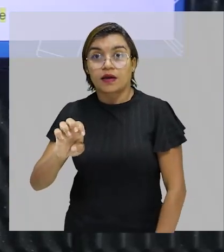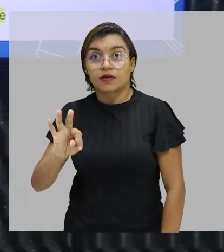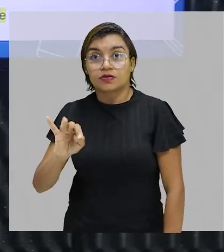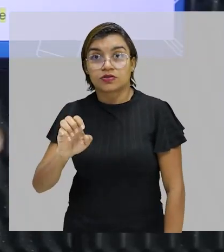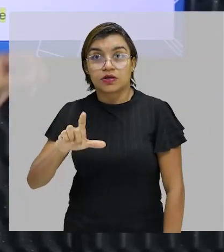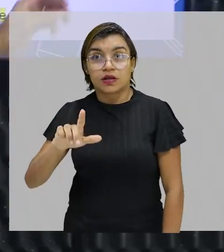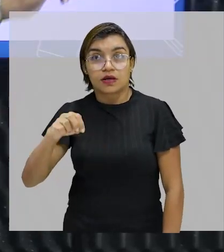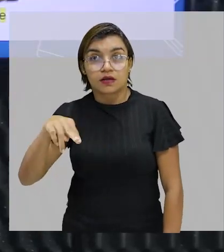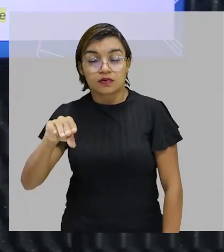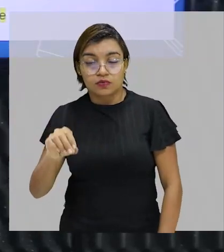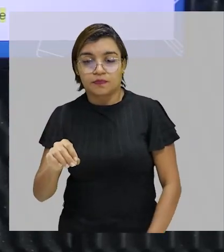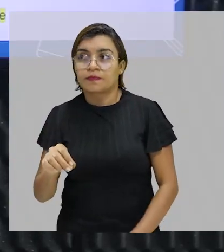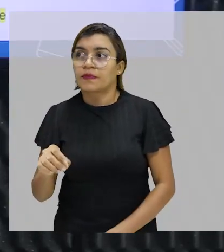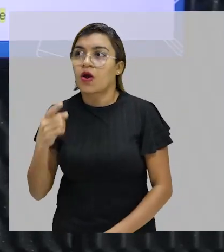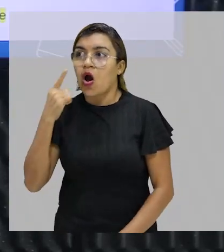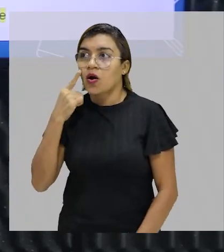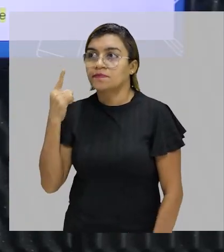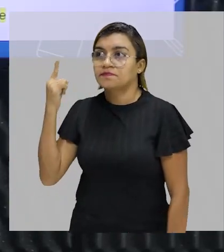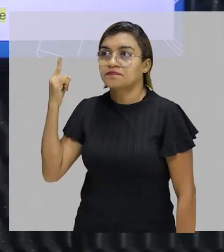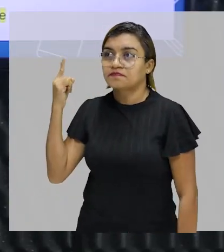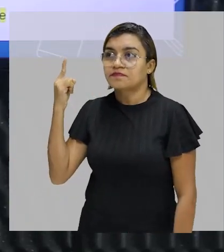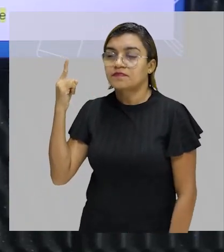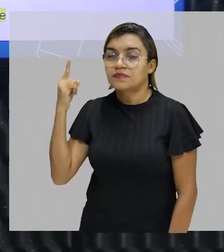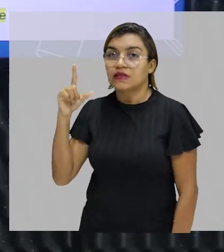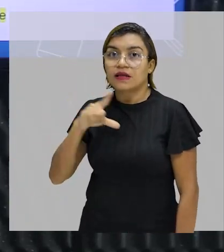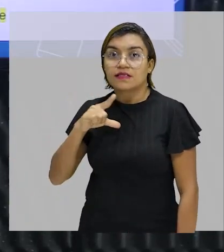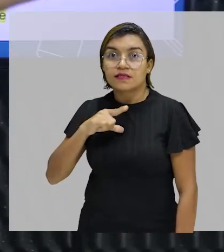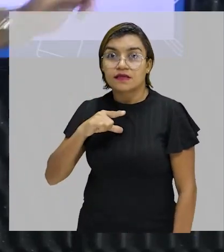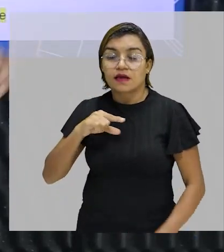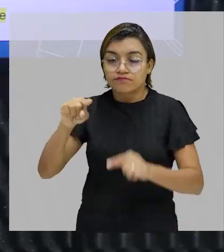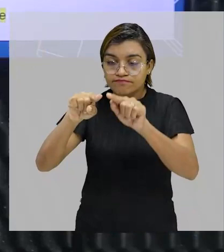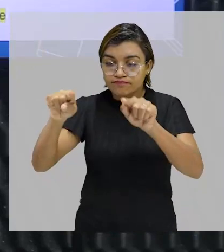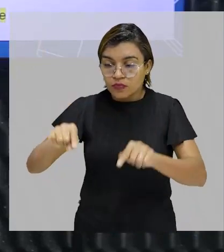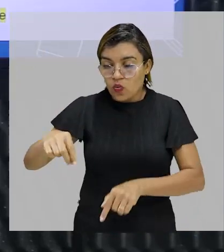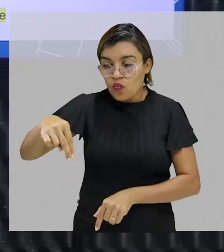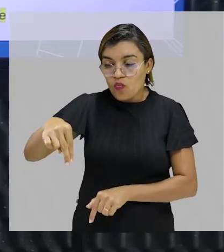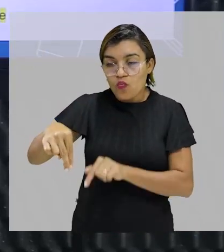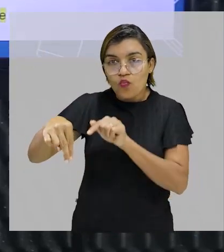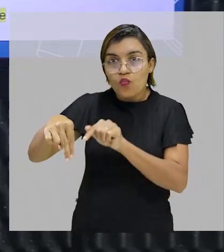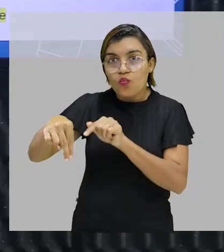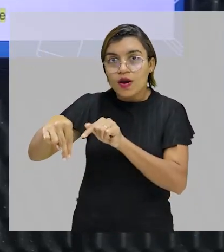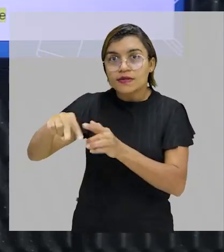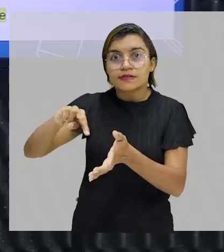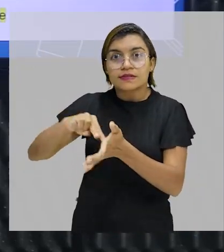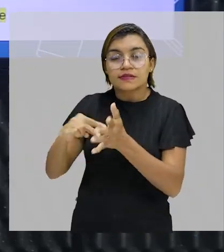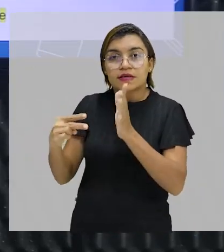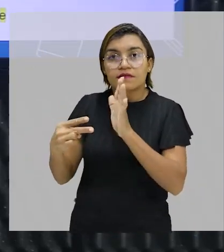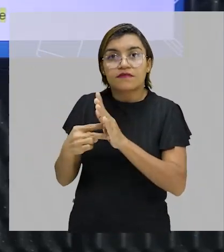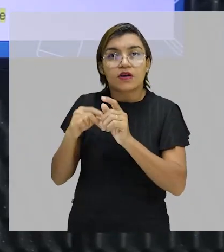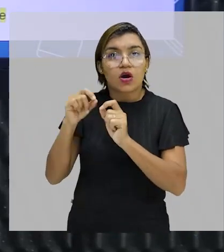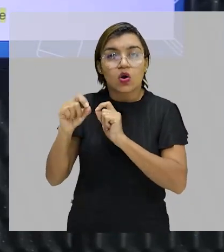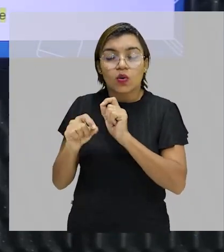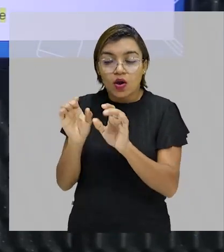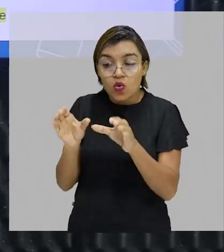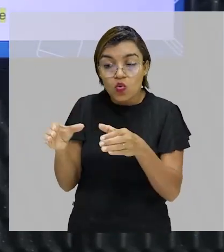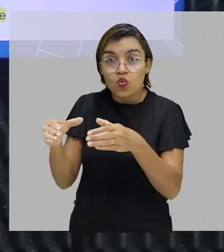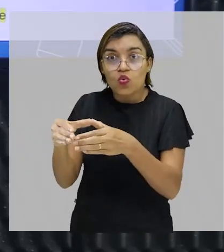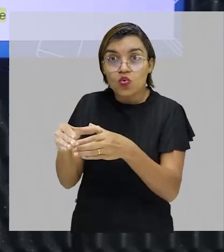isso, turminha, porque bem aqui tem esse N. Esse N quer dizer que esse